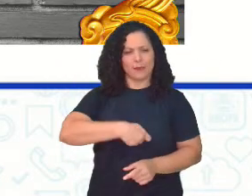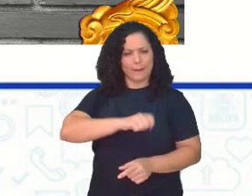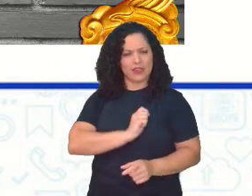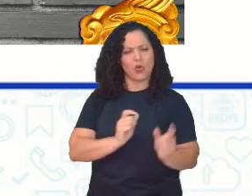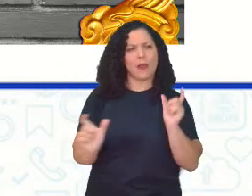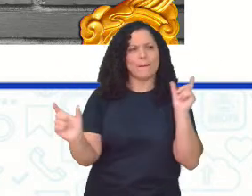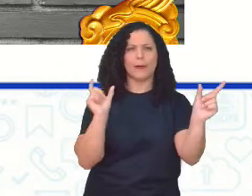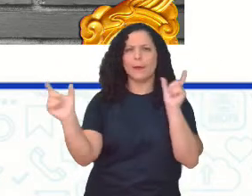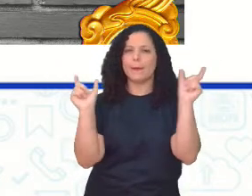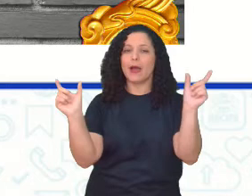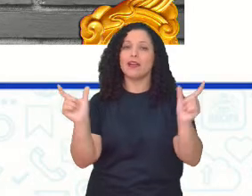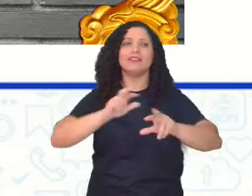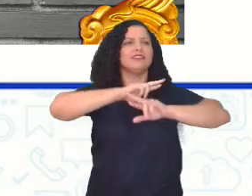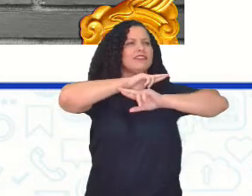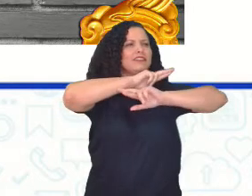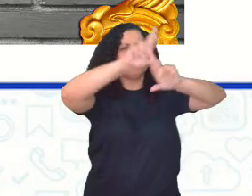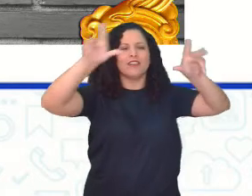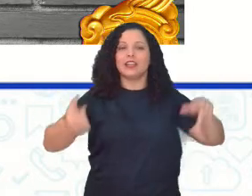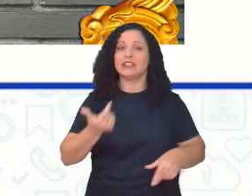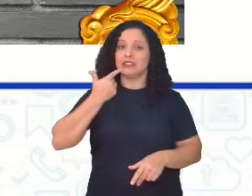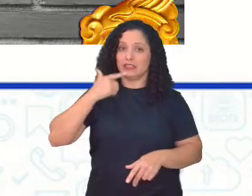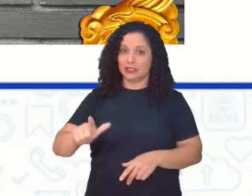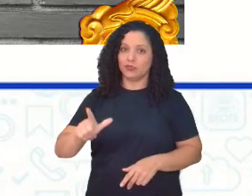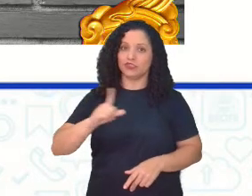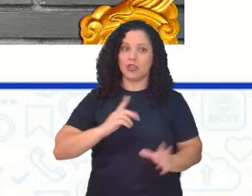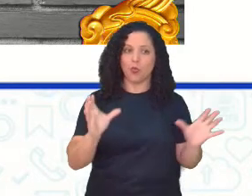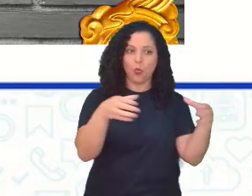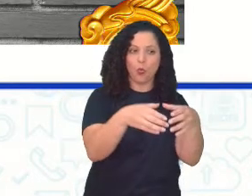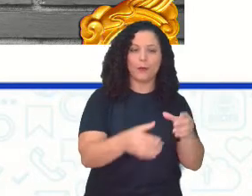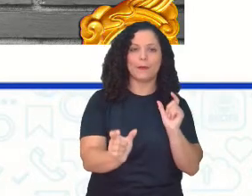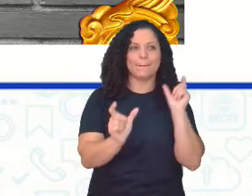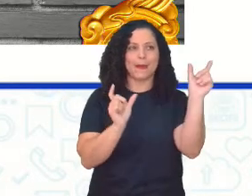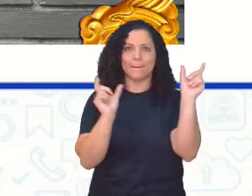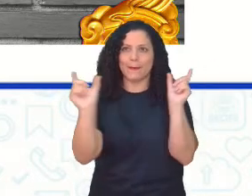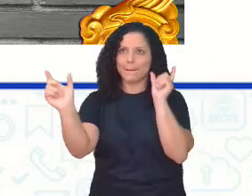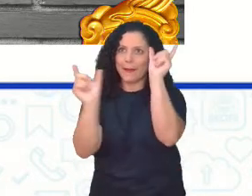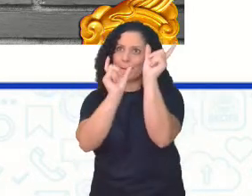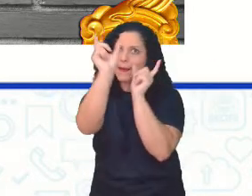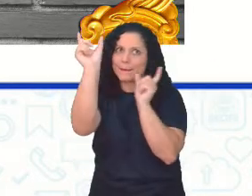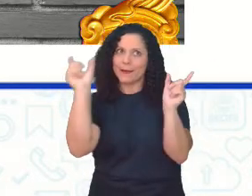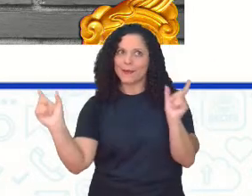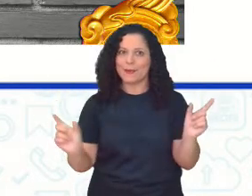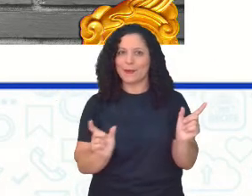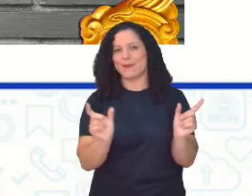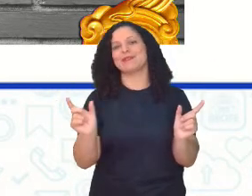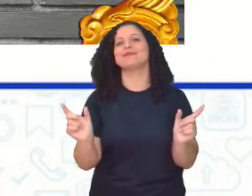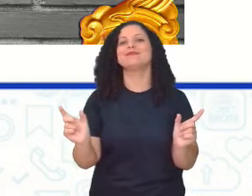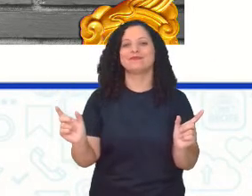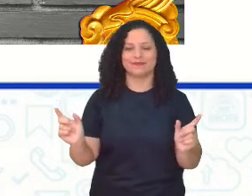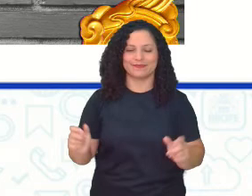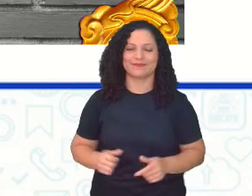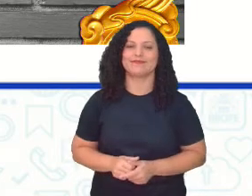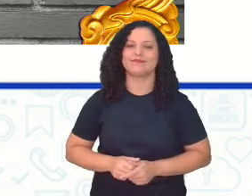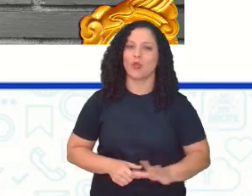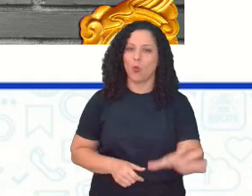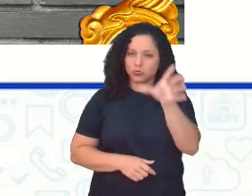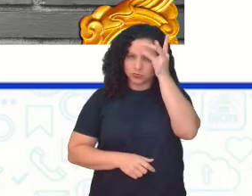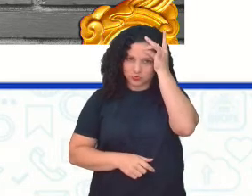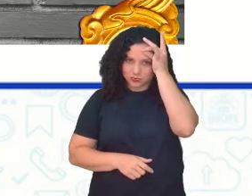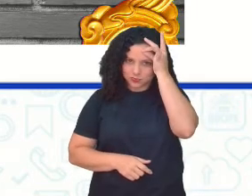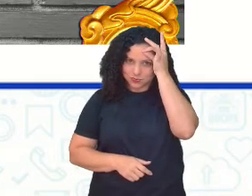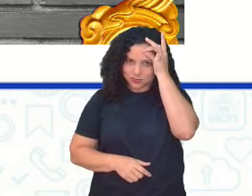você estudar, ela vai ter o seu léxico, não é? Então, seu conjunto de palavras. Então, grava aí,